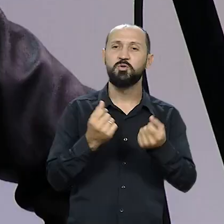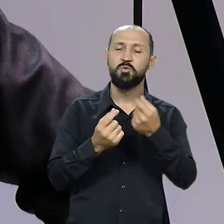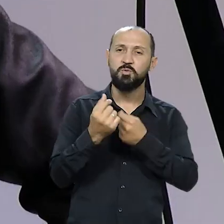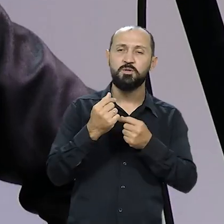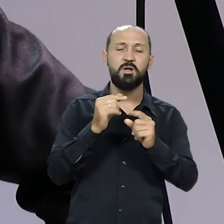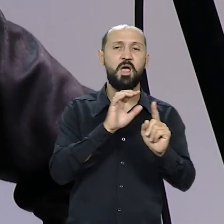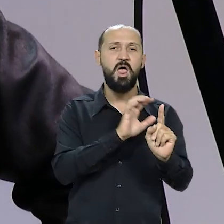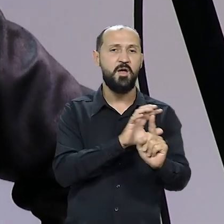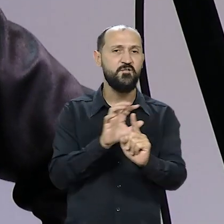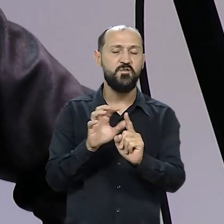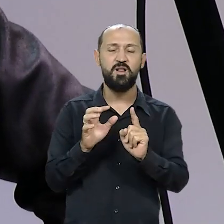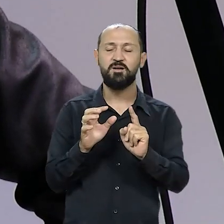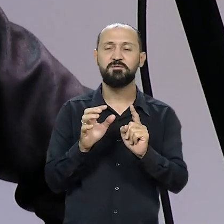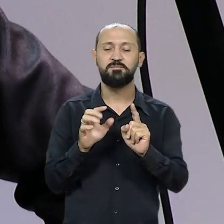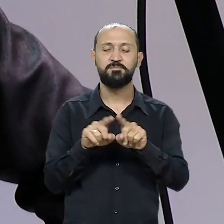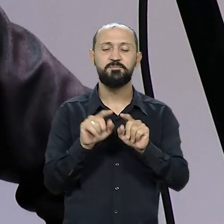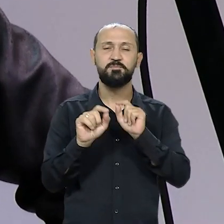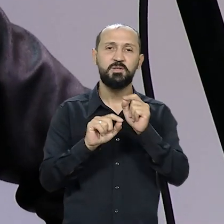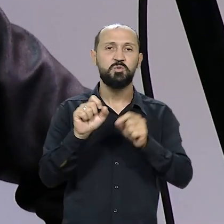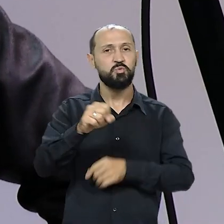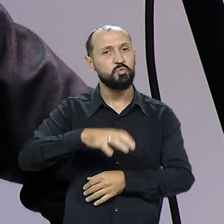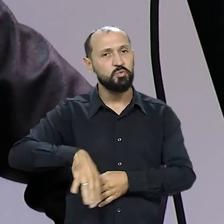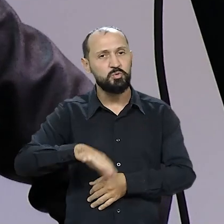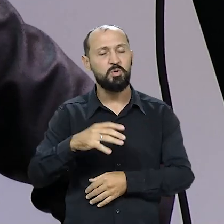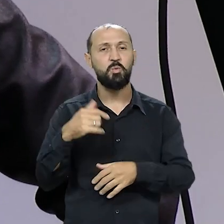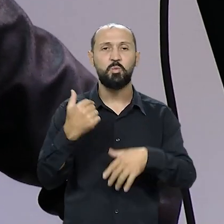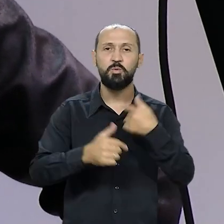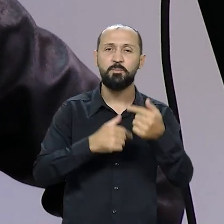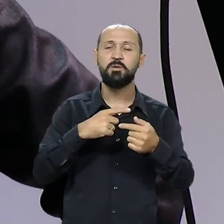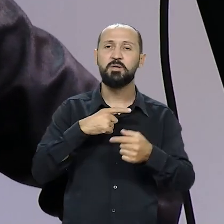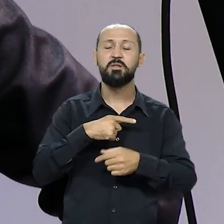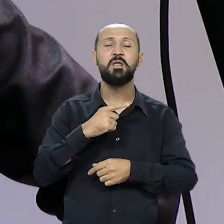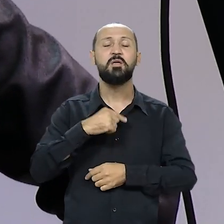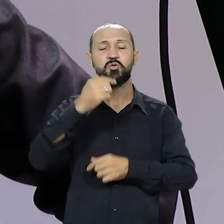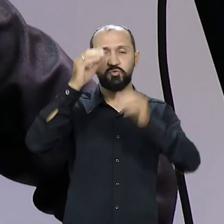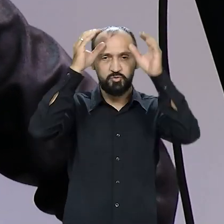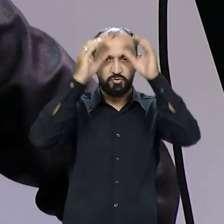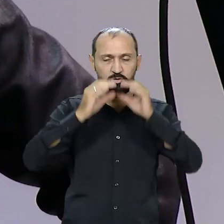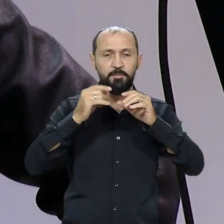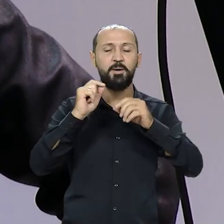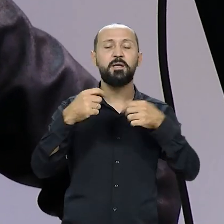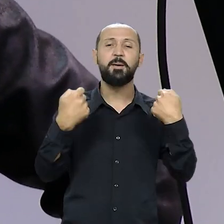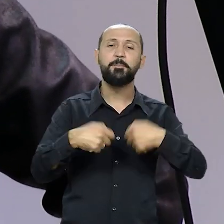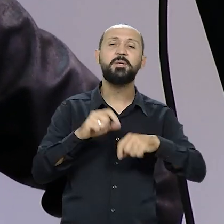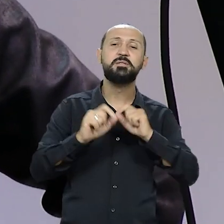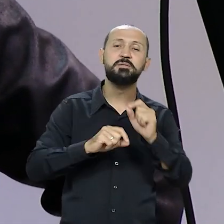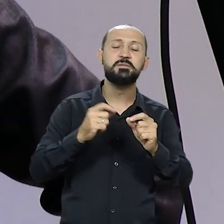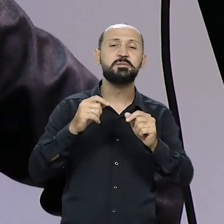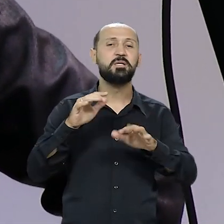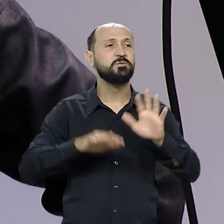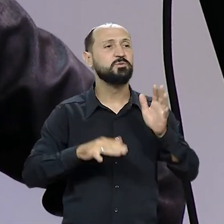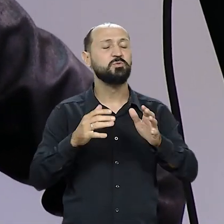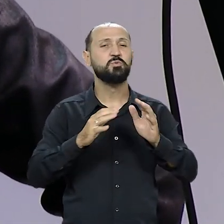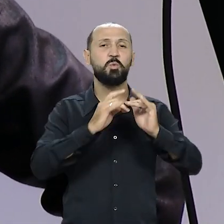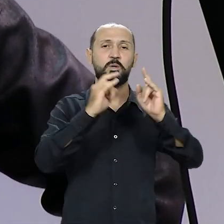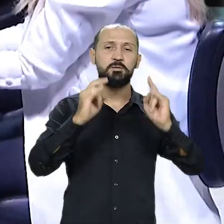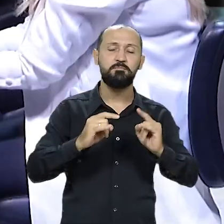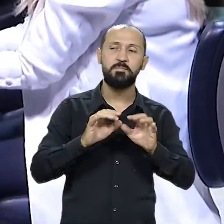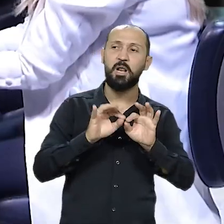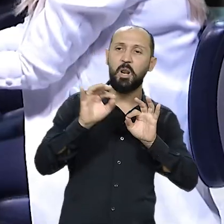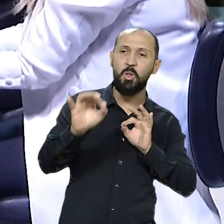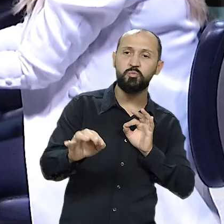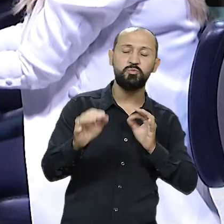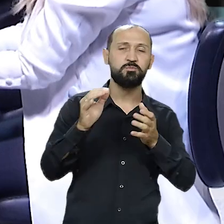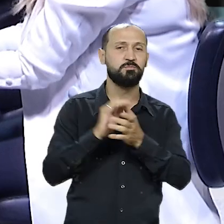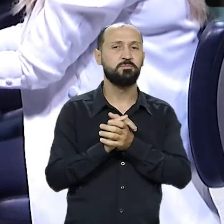reflexo disso no lado social, né, o trabalho que traz um pouco de dignidade para quem está precisando, talvez ali num assentamento mais afastado, né? A